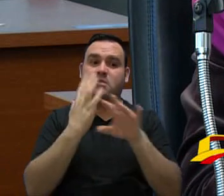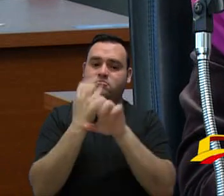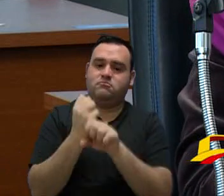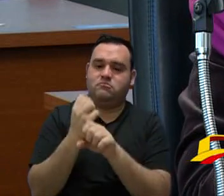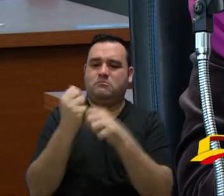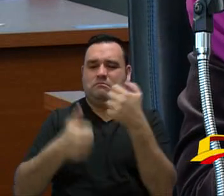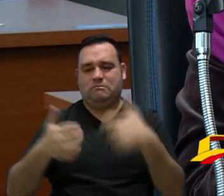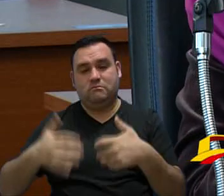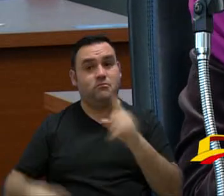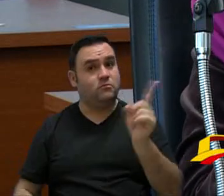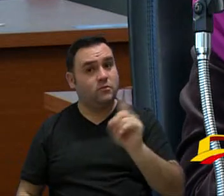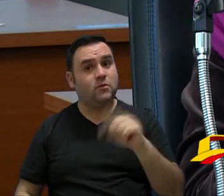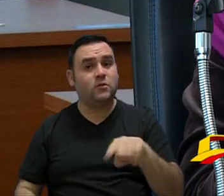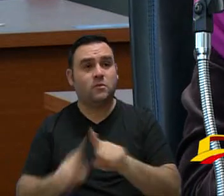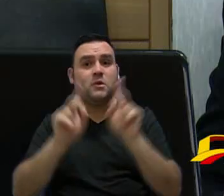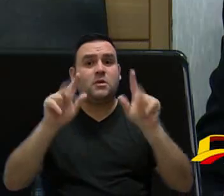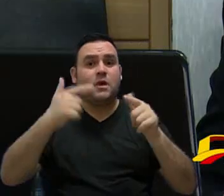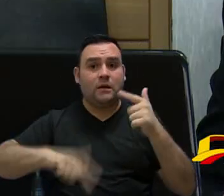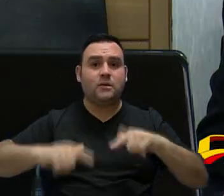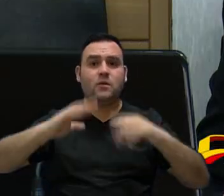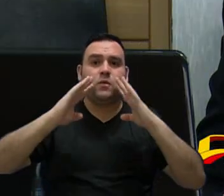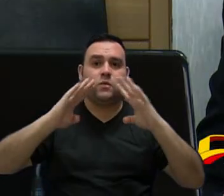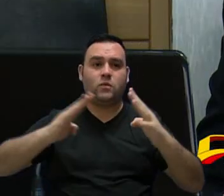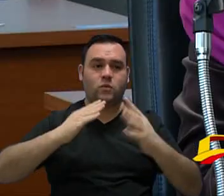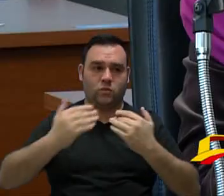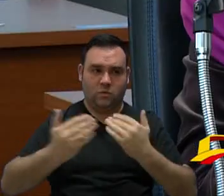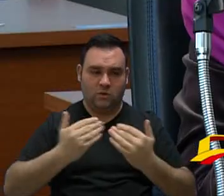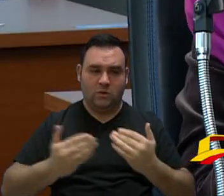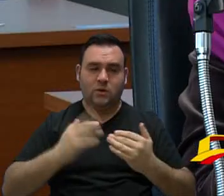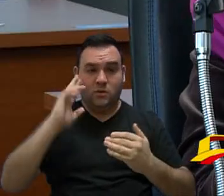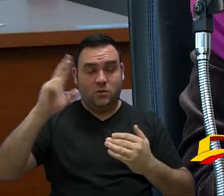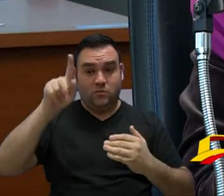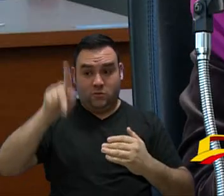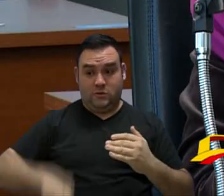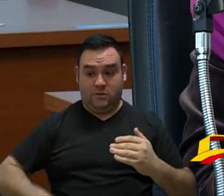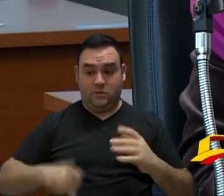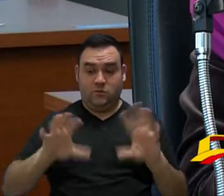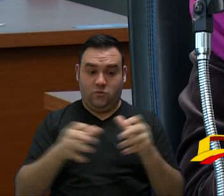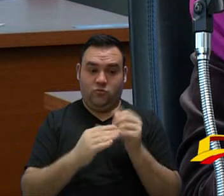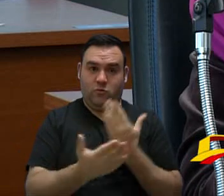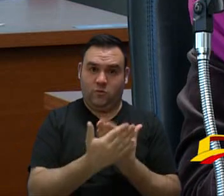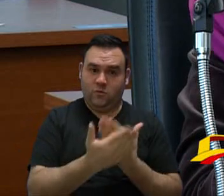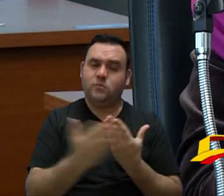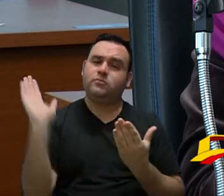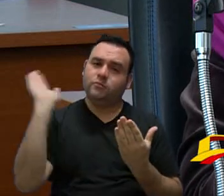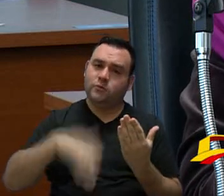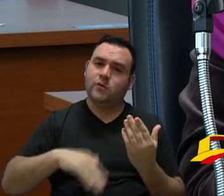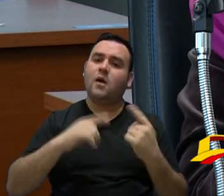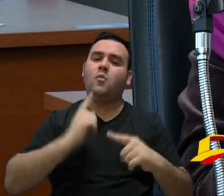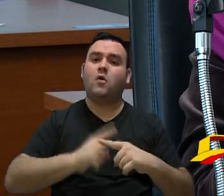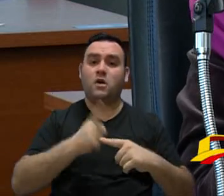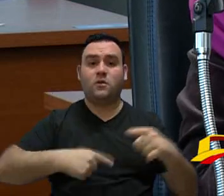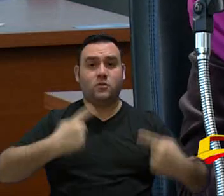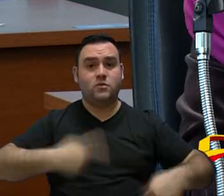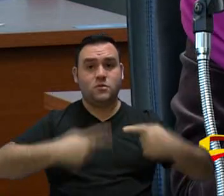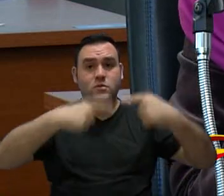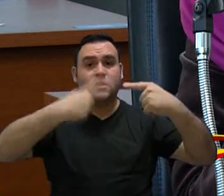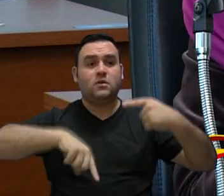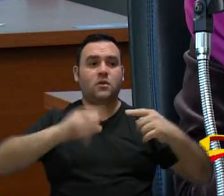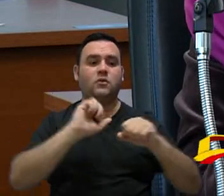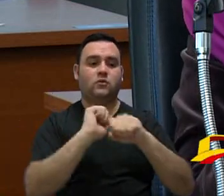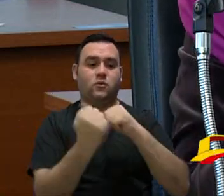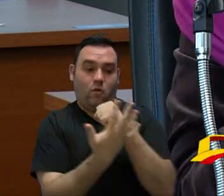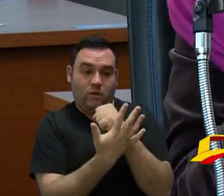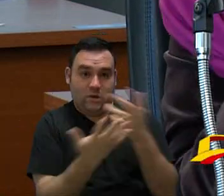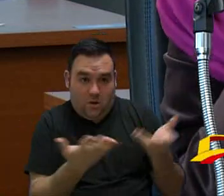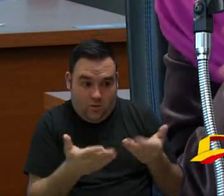contas então eu peço ao senhor vamos marcar presidente sim o mais rapidamente possível para gente passar de bater sim